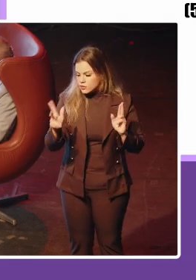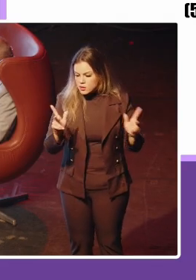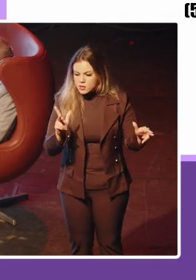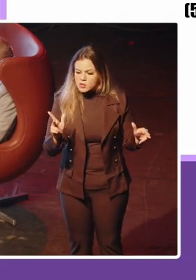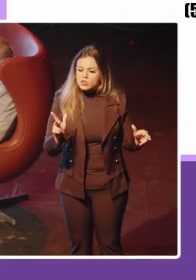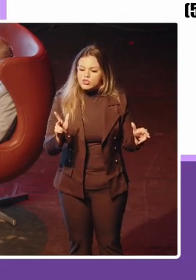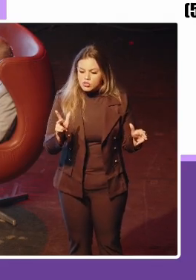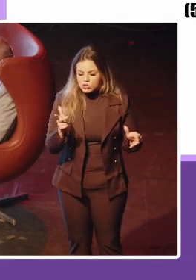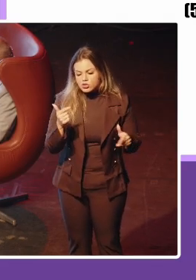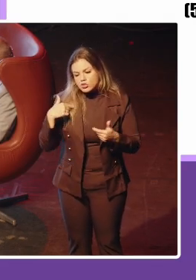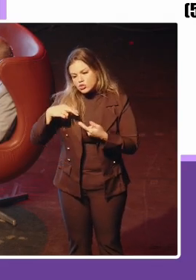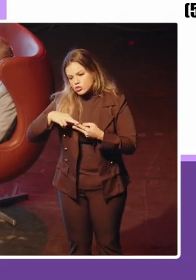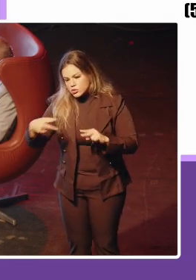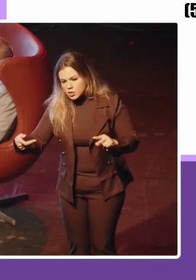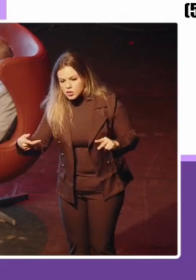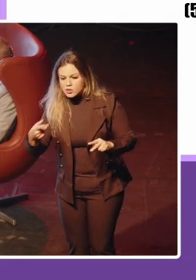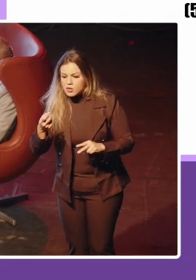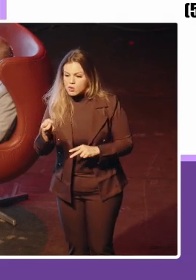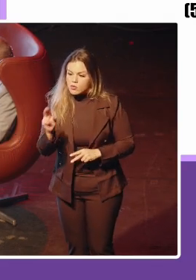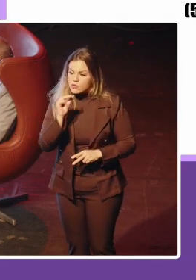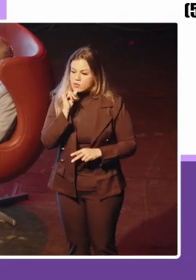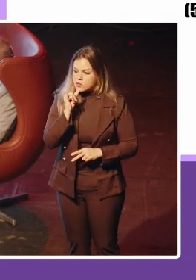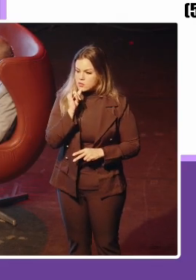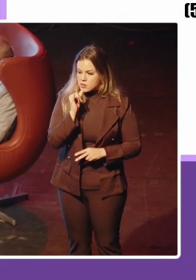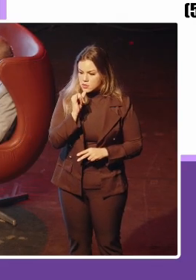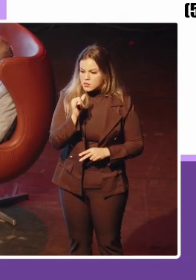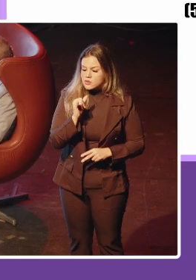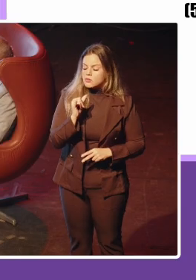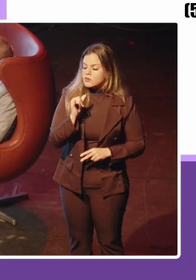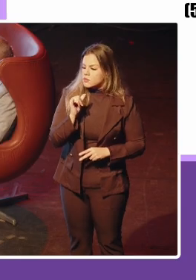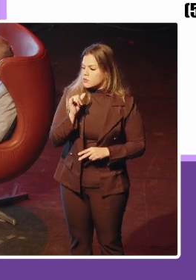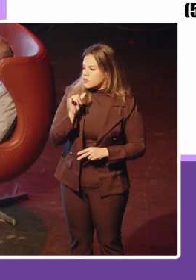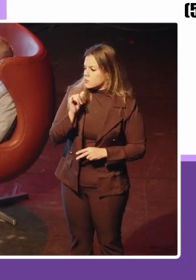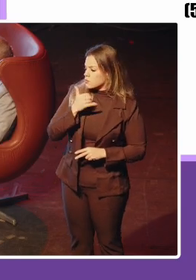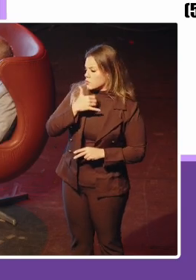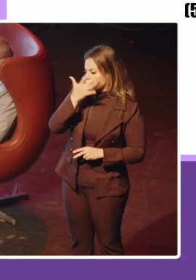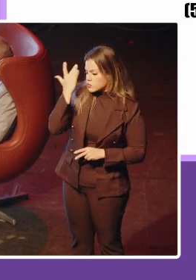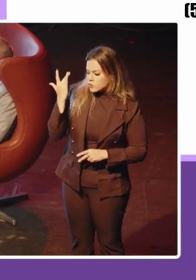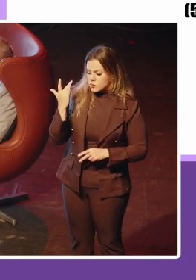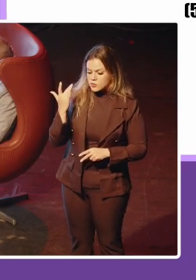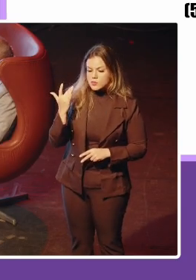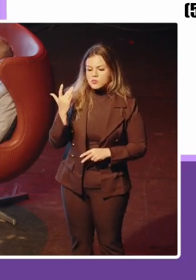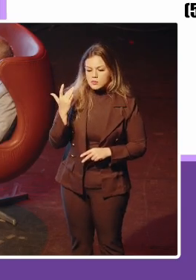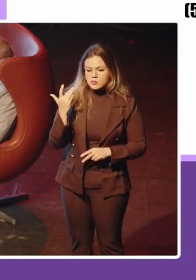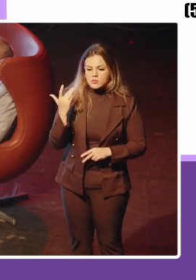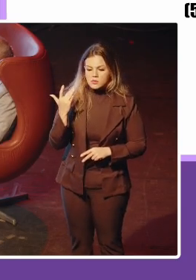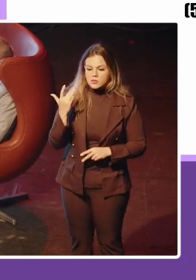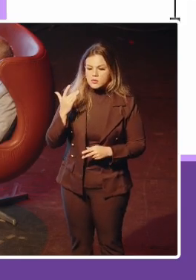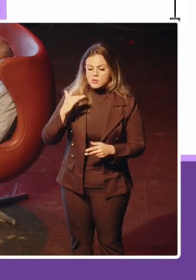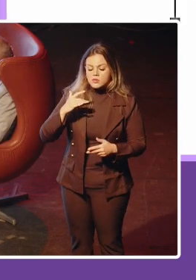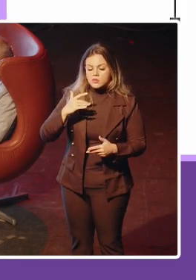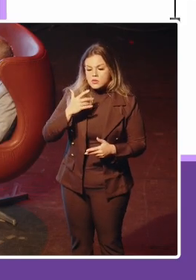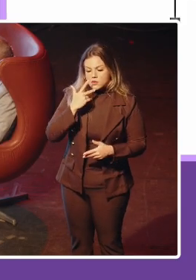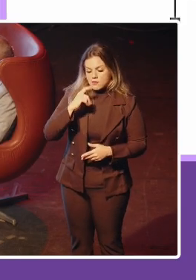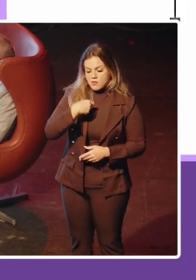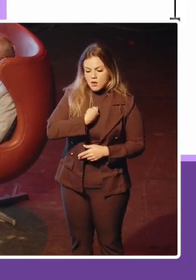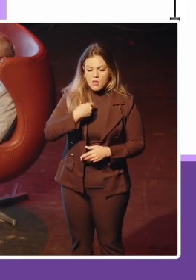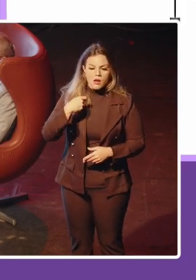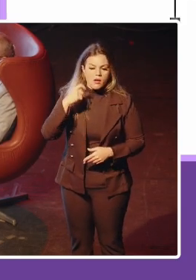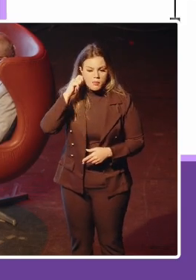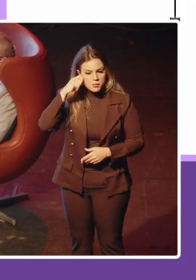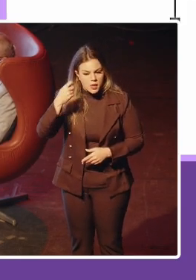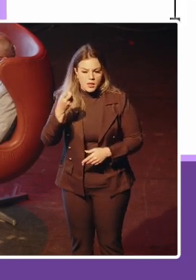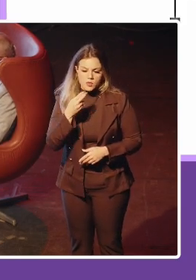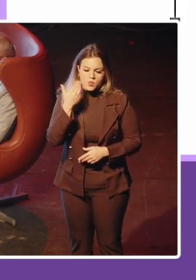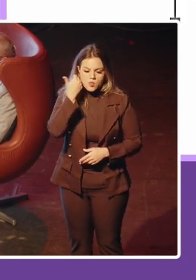para as pessoas que se autodeclararam como pretas ou pardas e baixa acuidade visual para as pessoas que declararam como brancas.